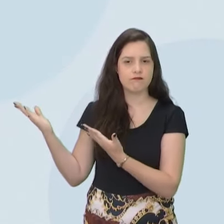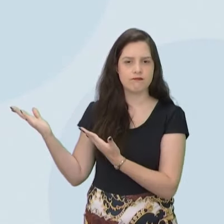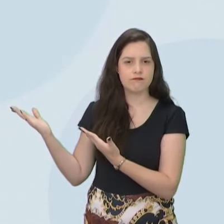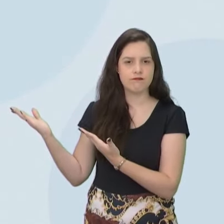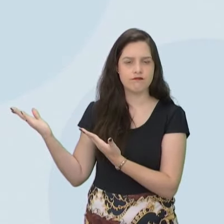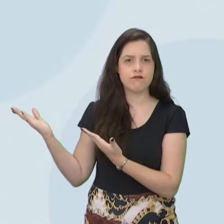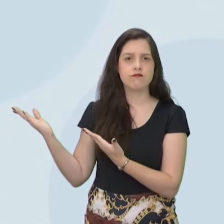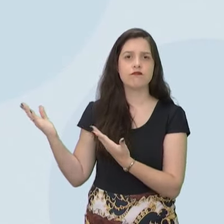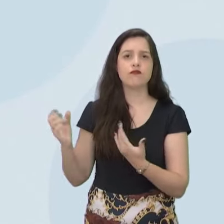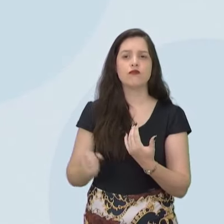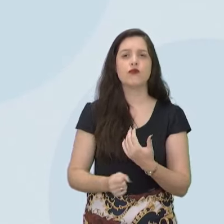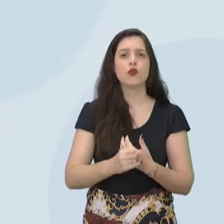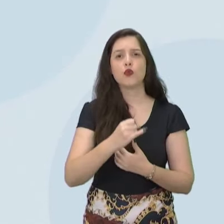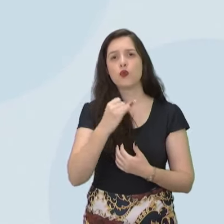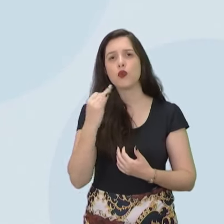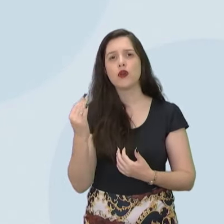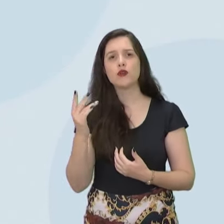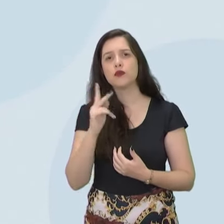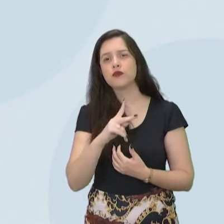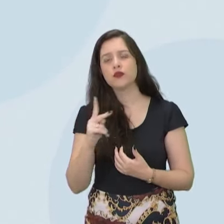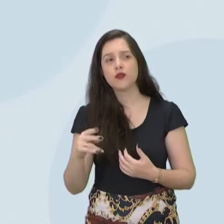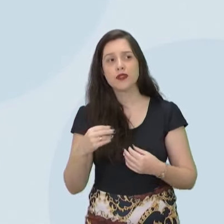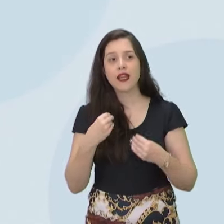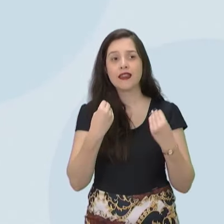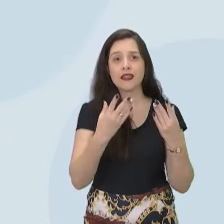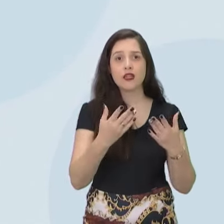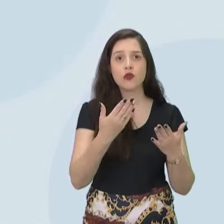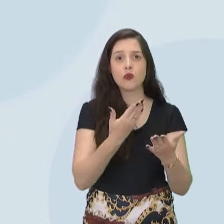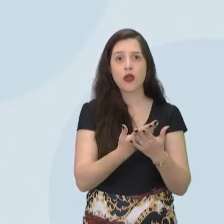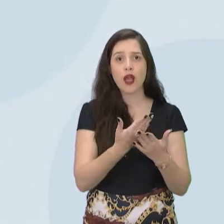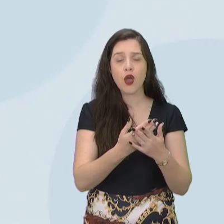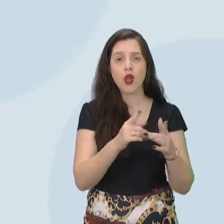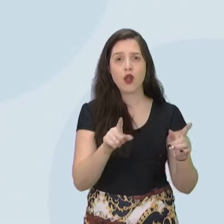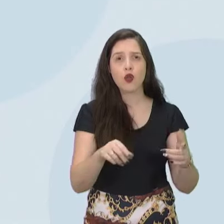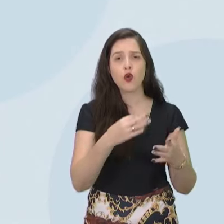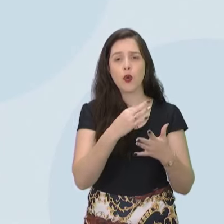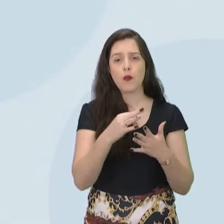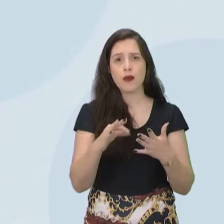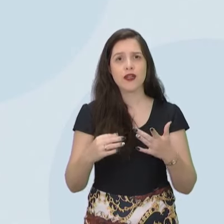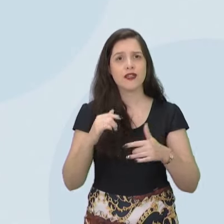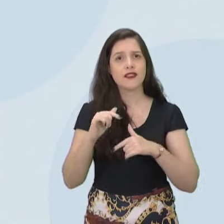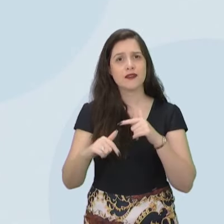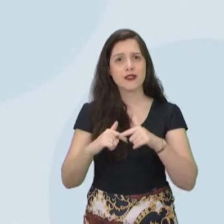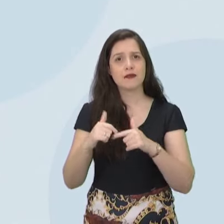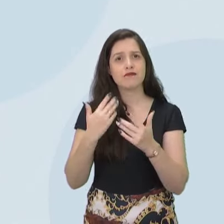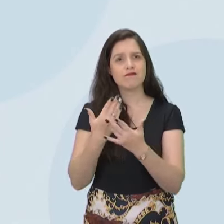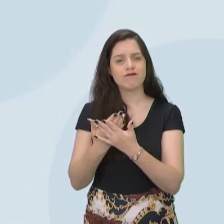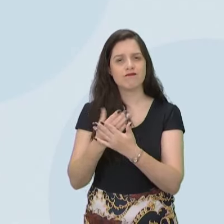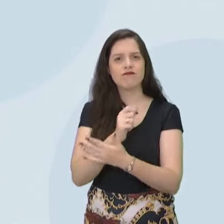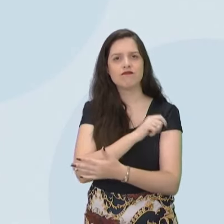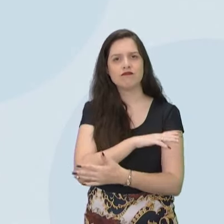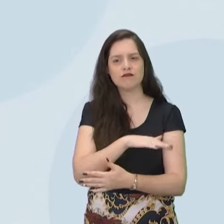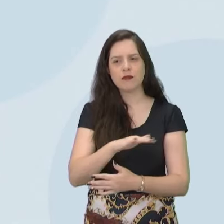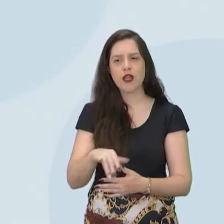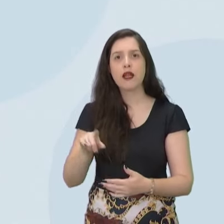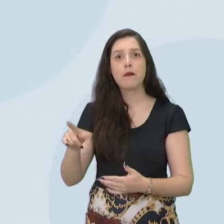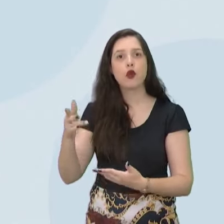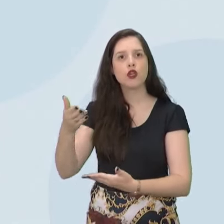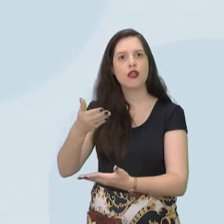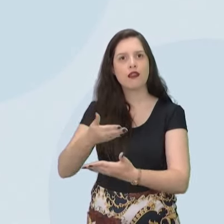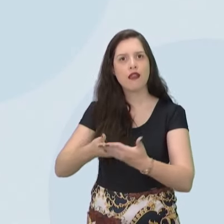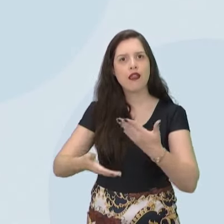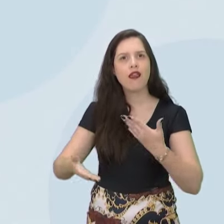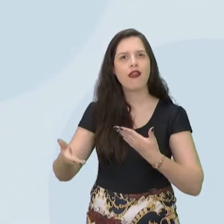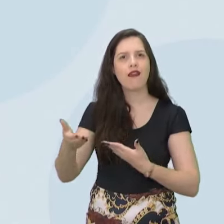foca em como que o professor que está dando aula nesse componente, trabalhando essa atividade com o estudante, ele pode integrar